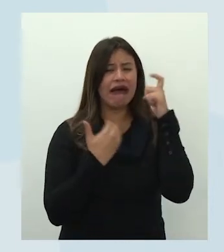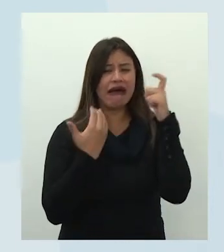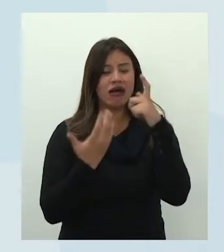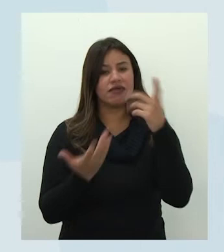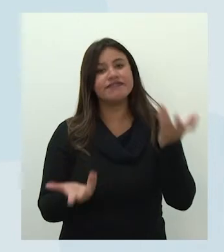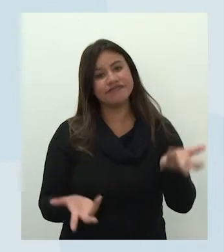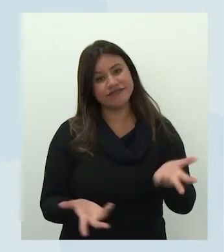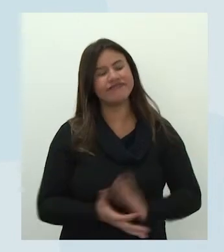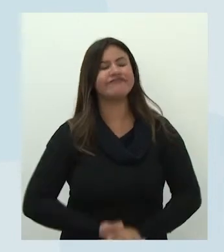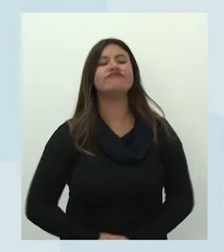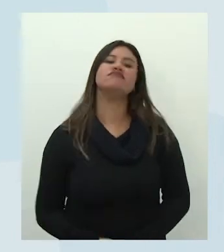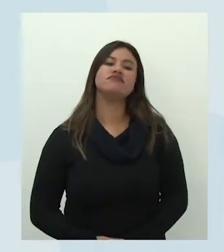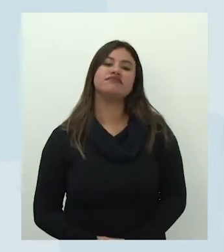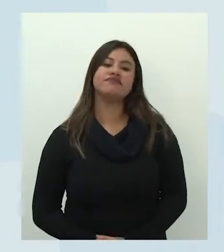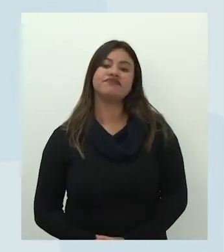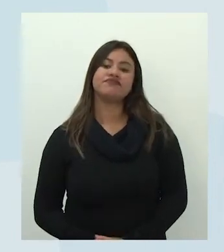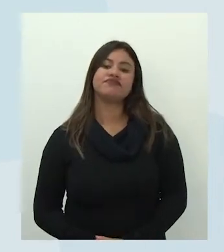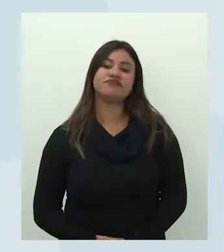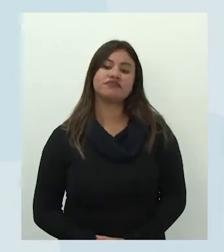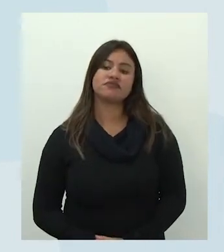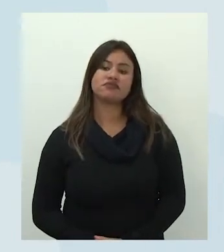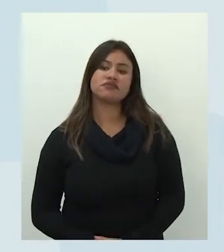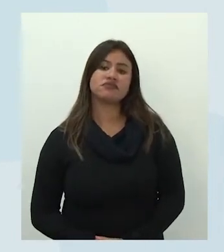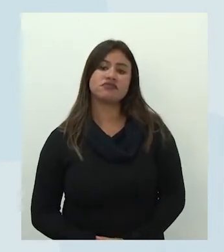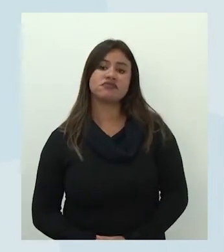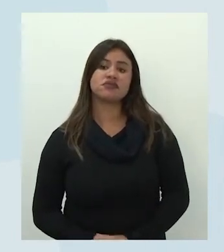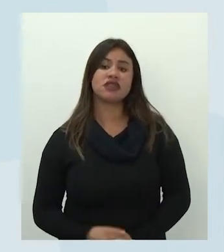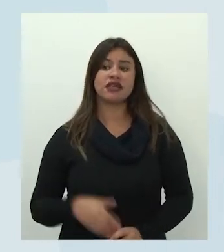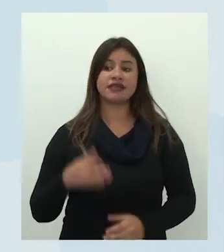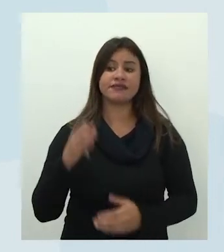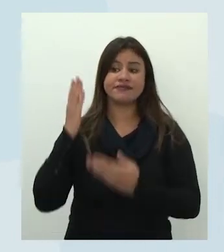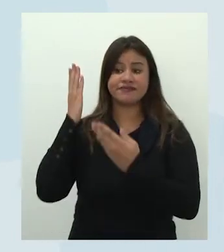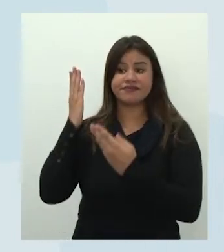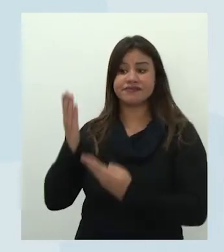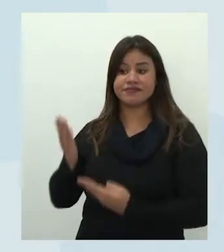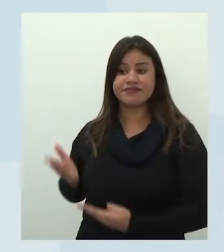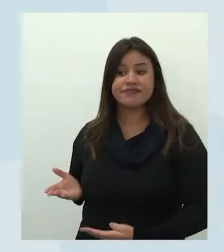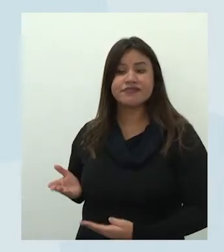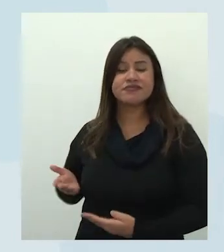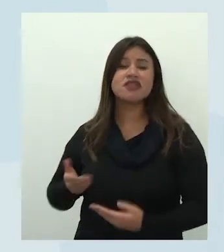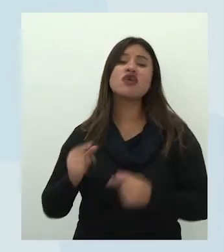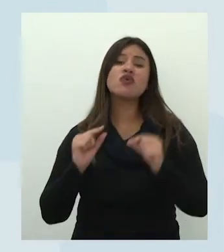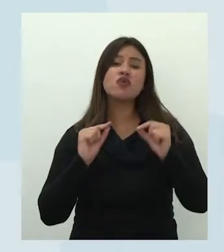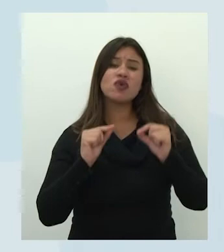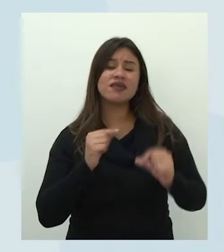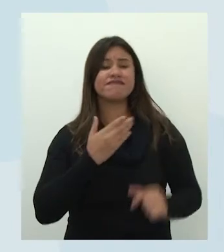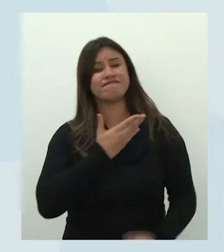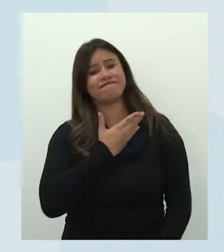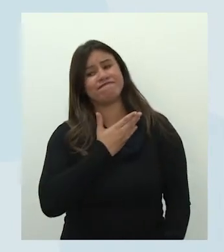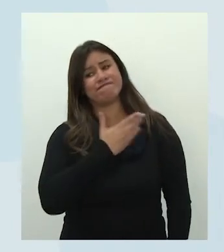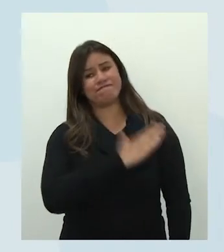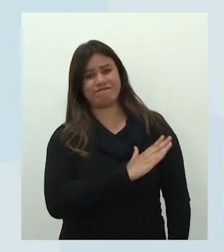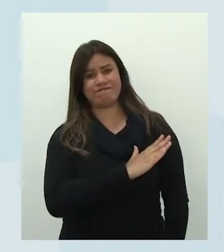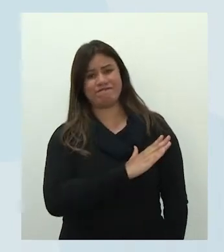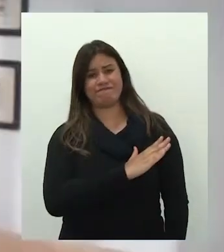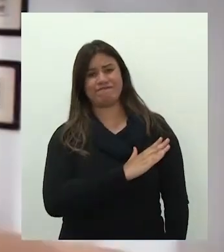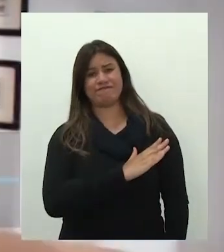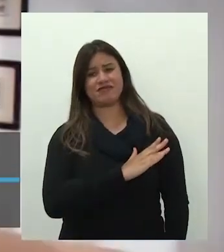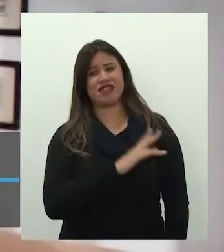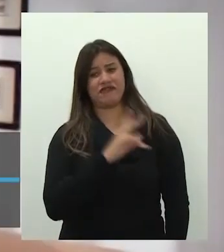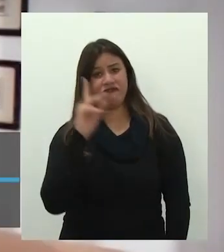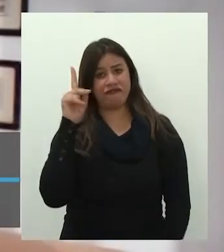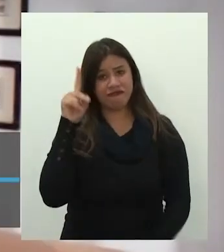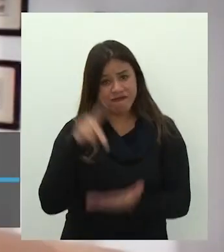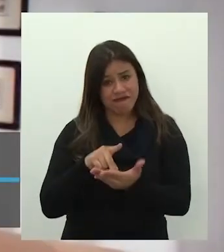Na verdade, isso são muito mais preconceitos do que a realidade dos